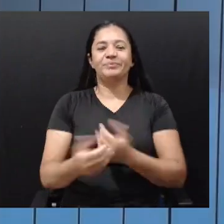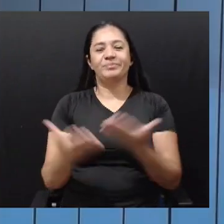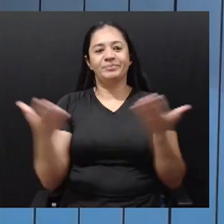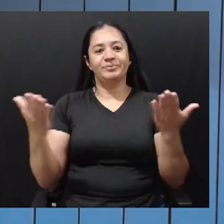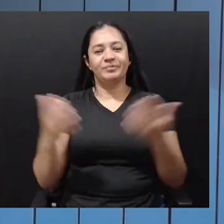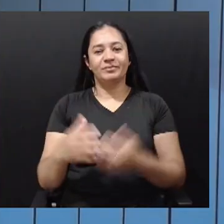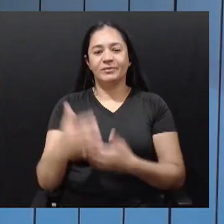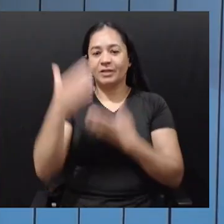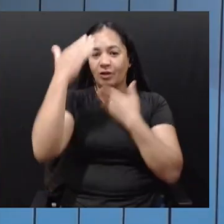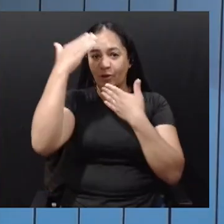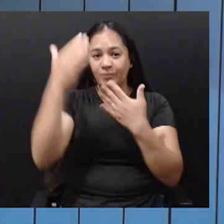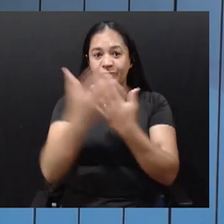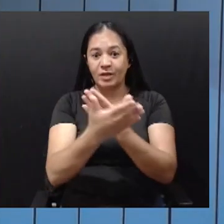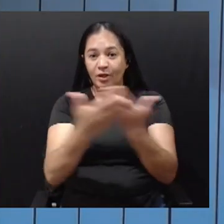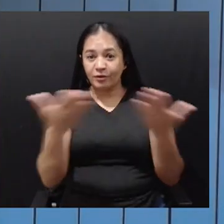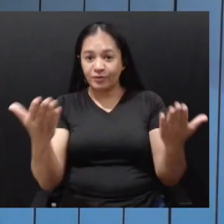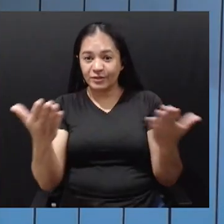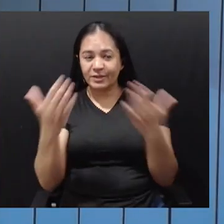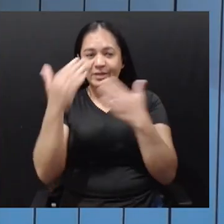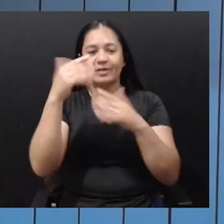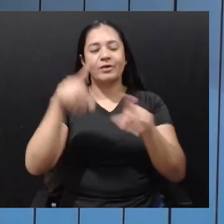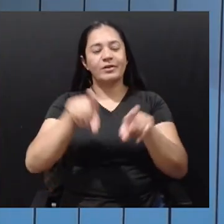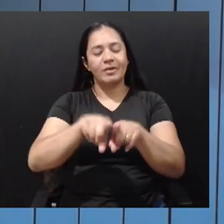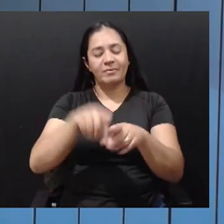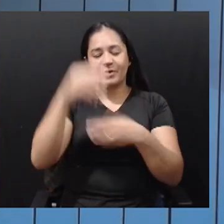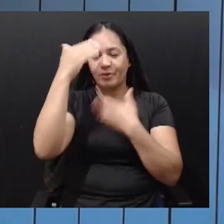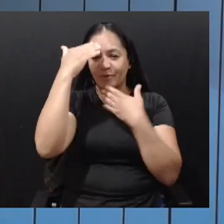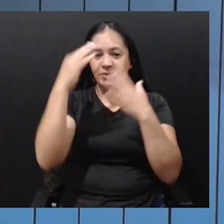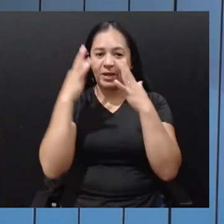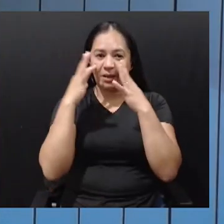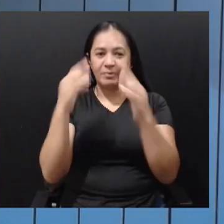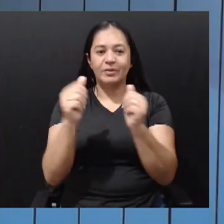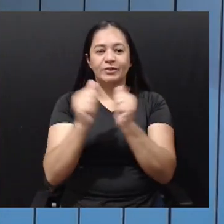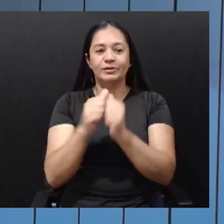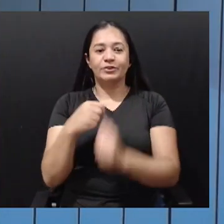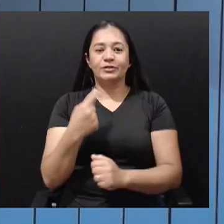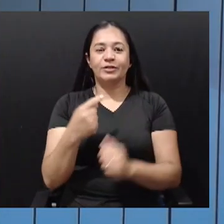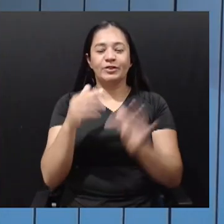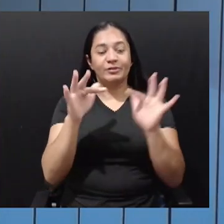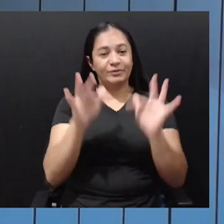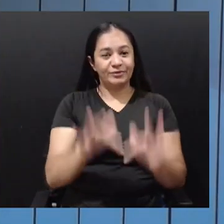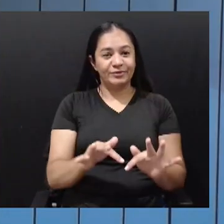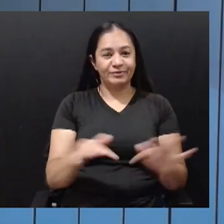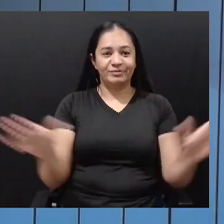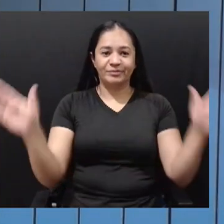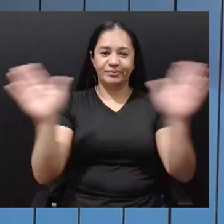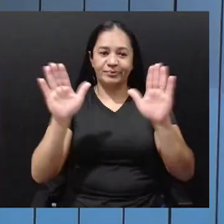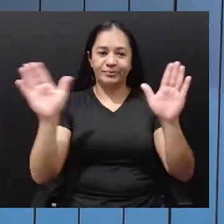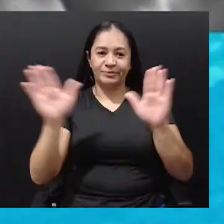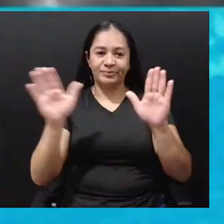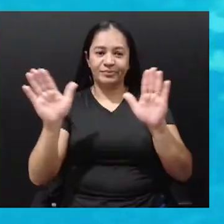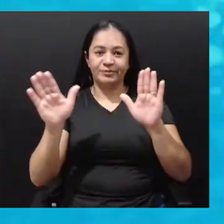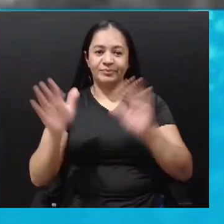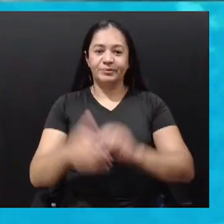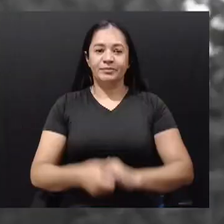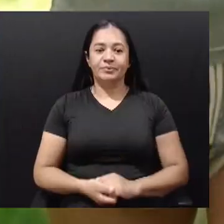Para você, obrigada também pela audiência. A gente vai ficando por aqui e até a próxima edição. Tchau!